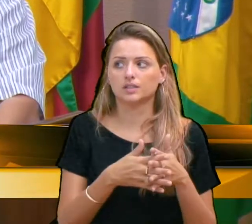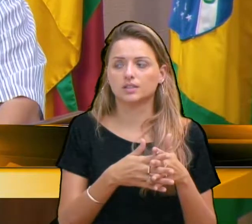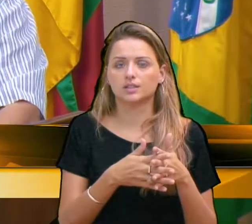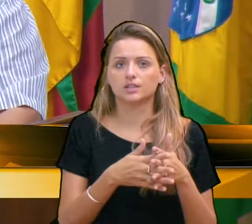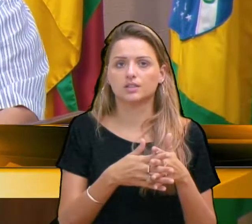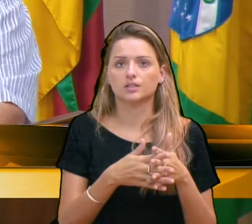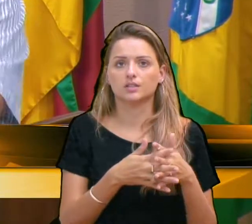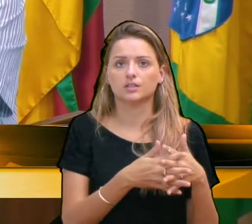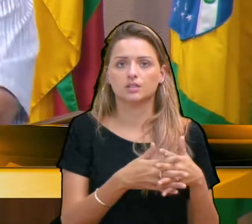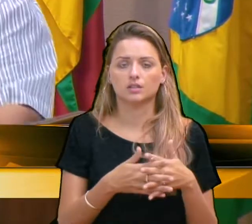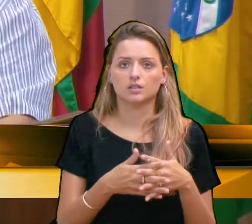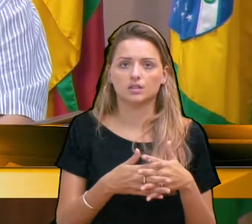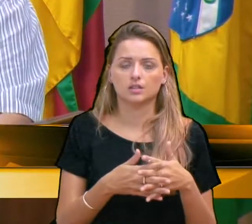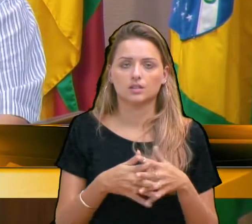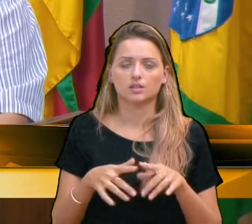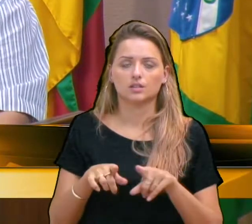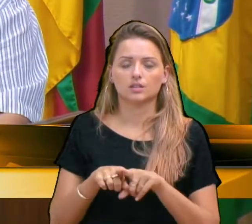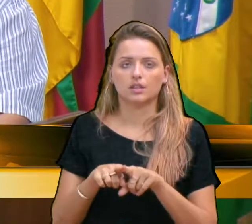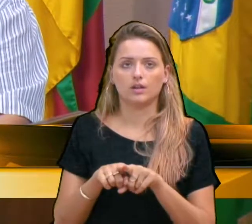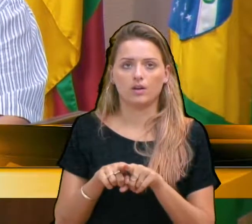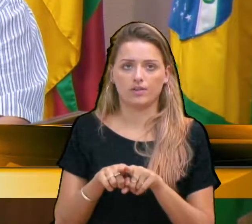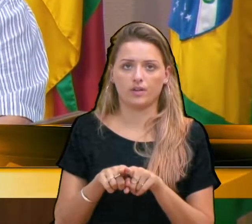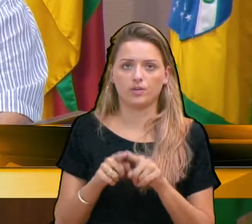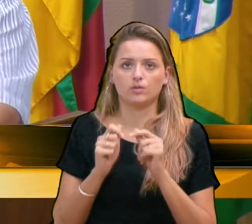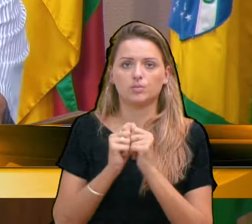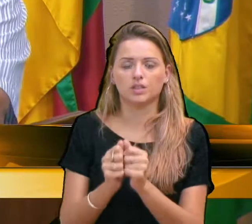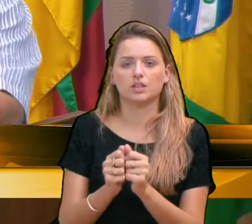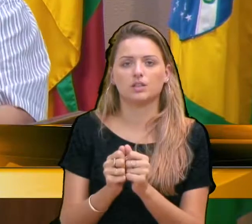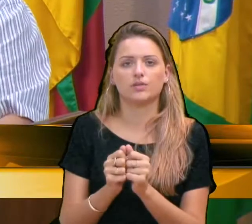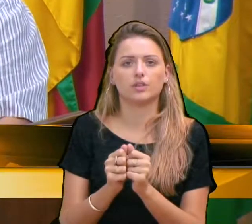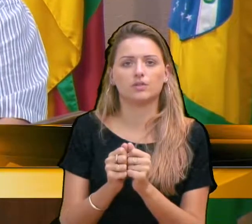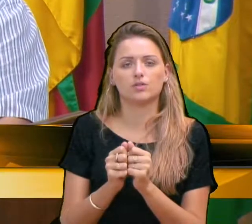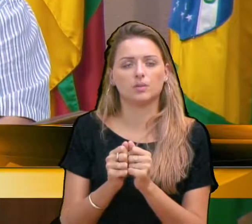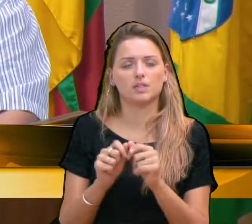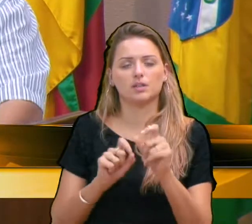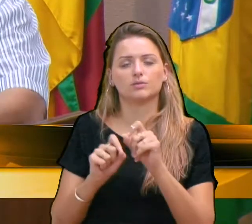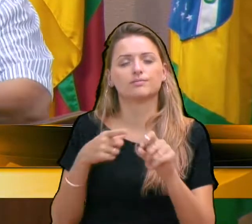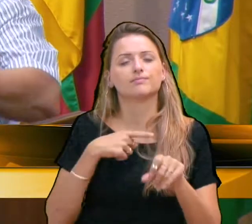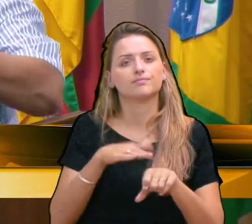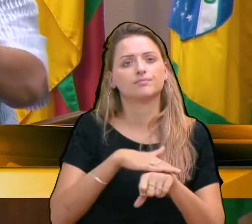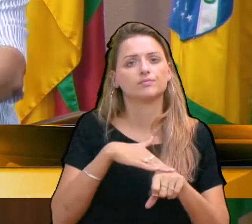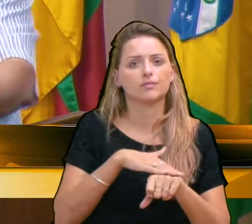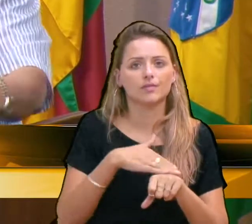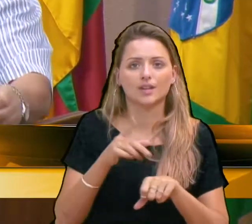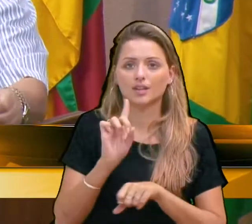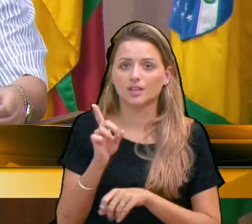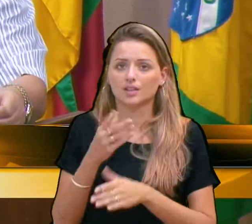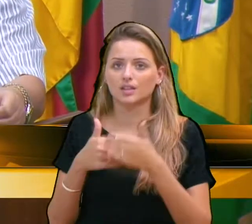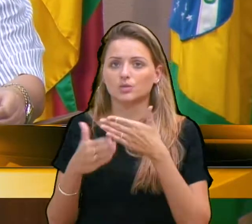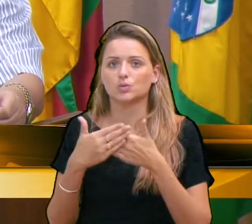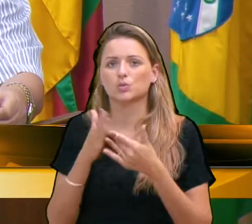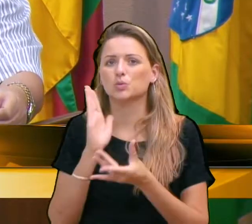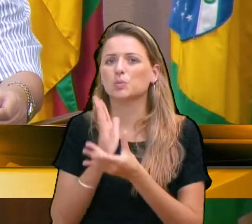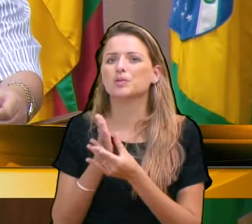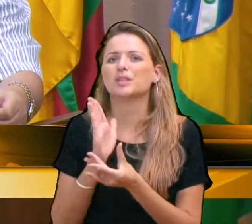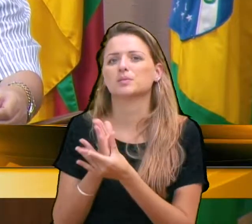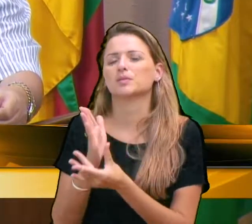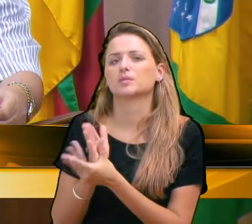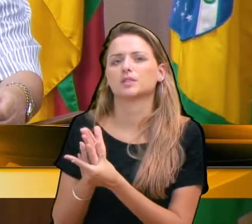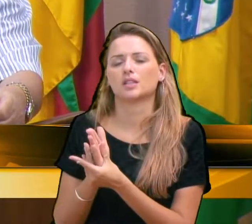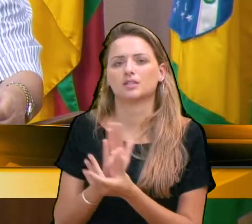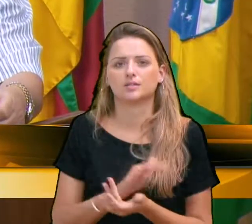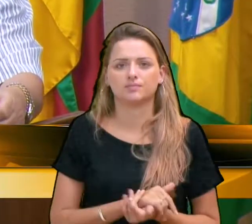esses conflitos, que haja uma negociação anterior, que haja um diálogo, que não seja tudo judicializado,